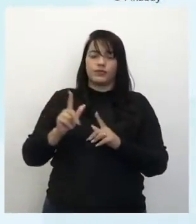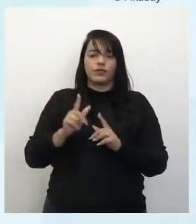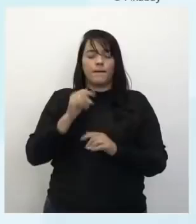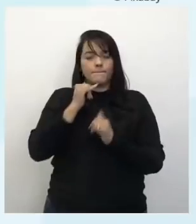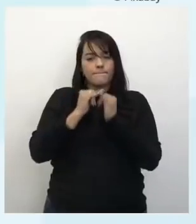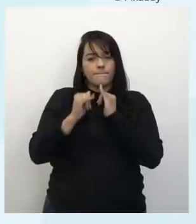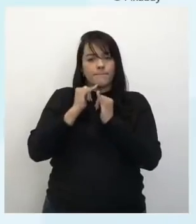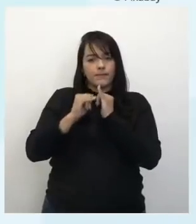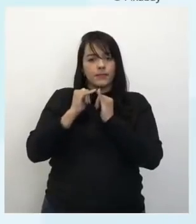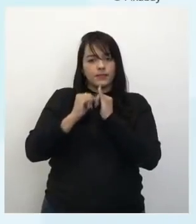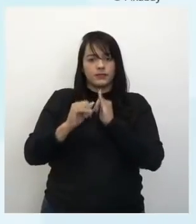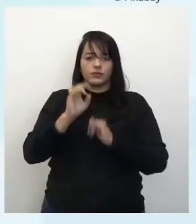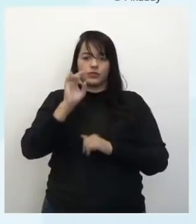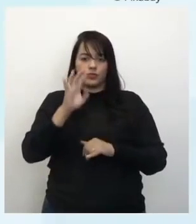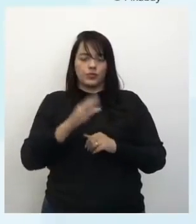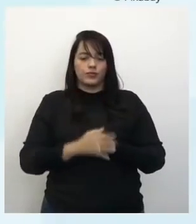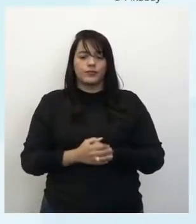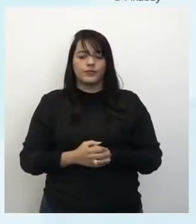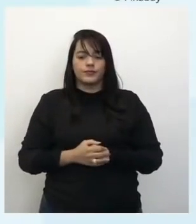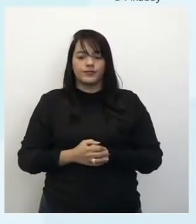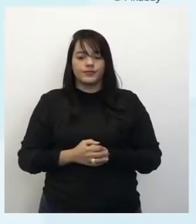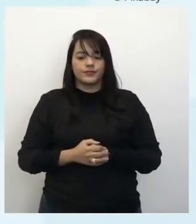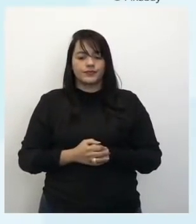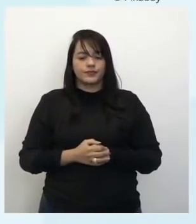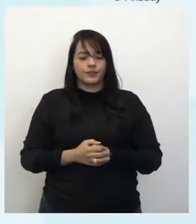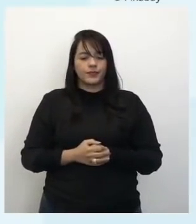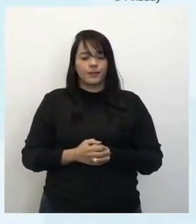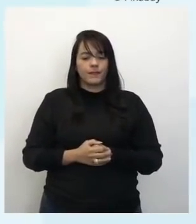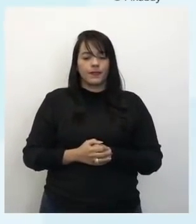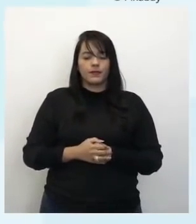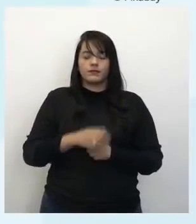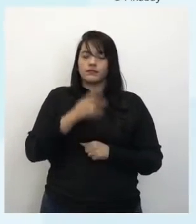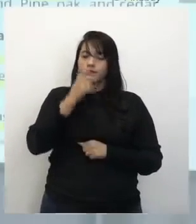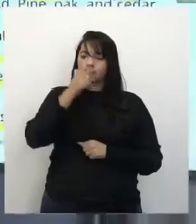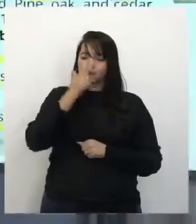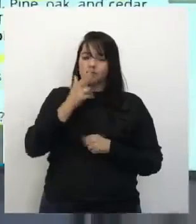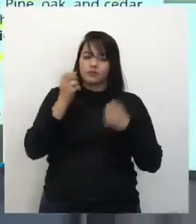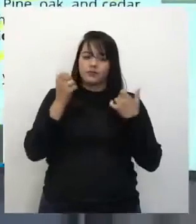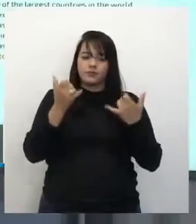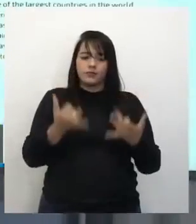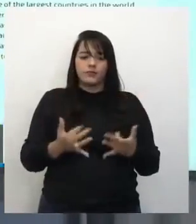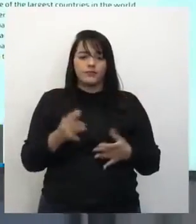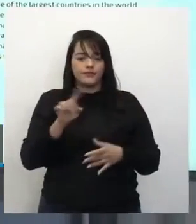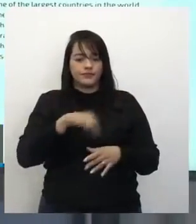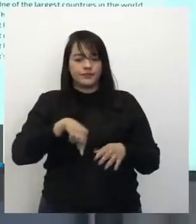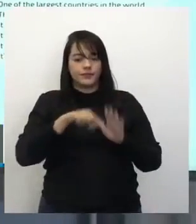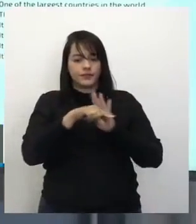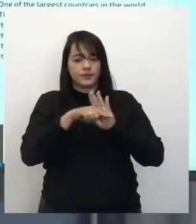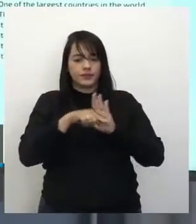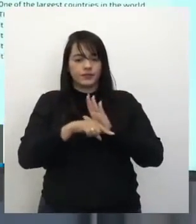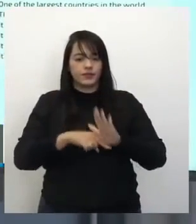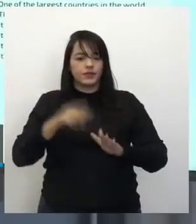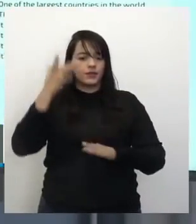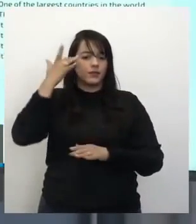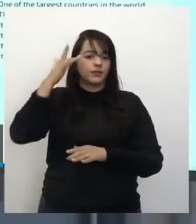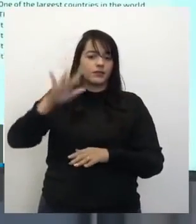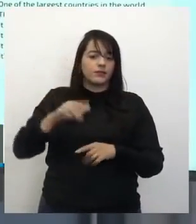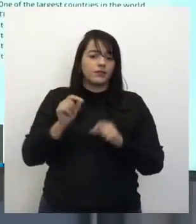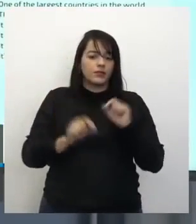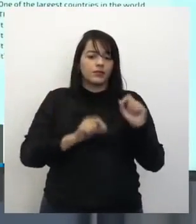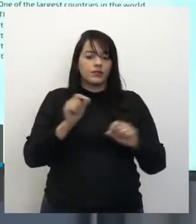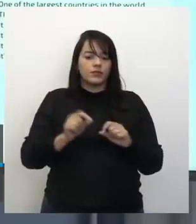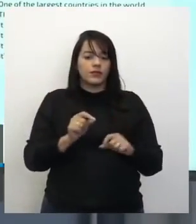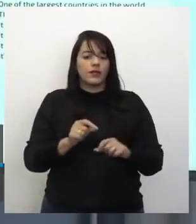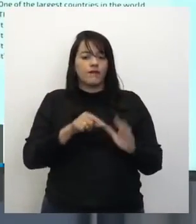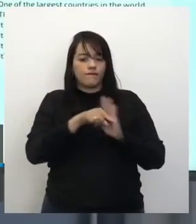kangaroo, tá? Então, às vezes, na apostila tem mais uma vírgula aqui, parece que está explicando, não é, tá? Eu fiz uma pesquisa aí que eu também não sabia o que era o wallaby,